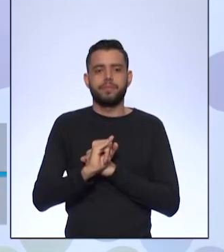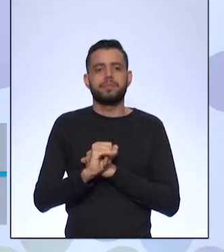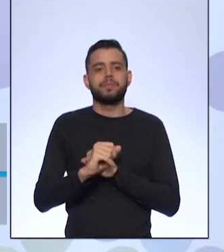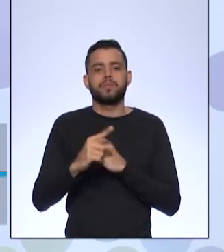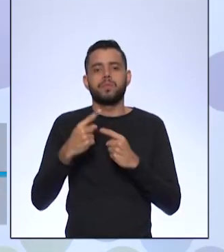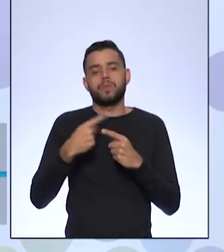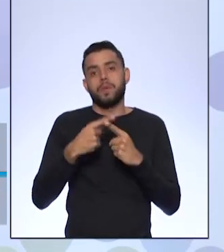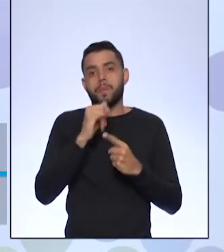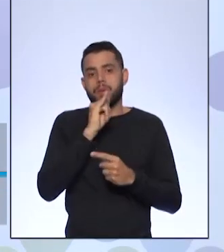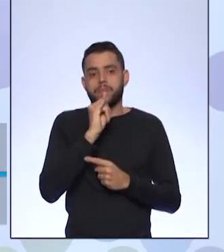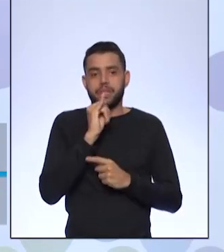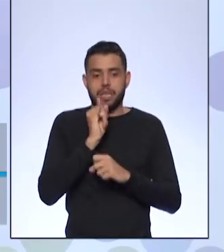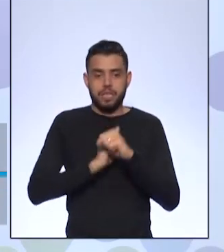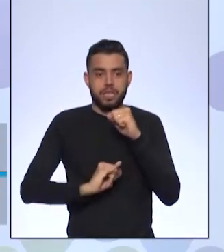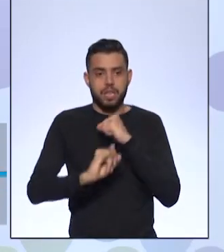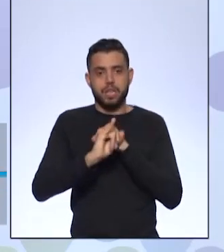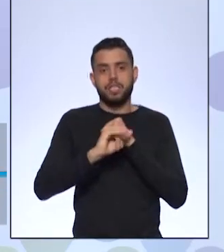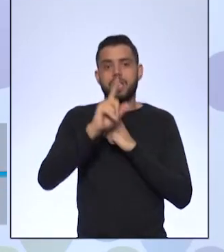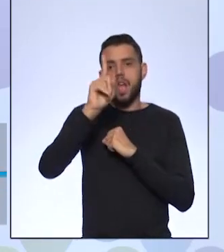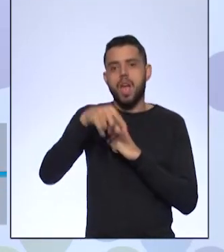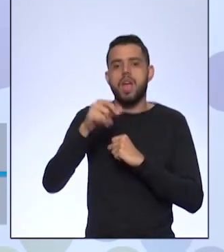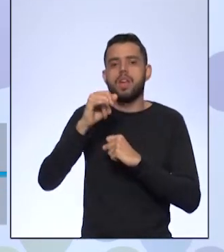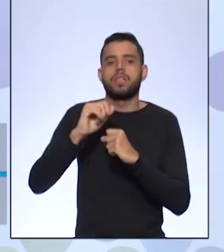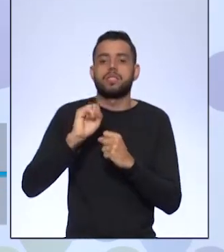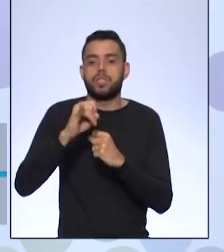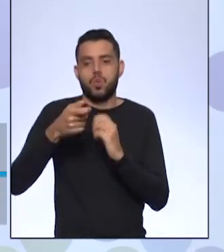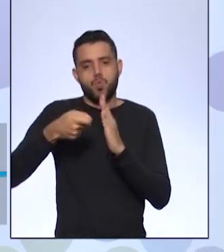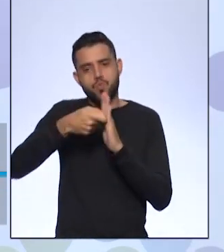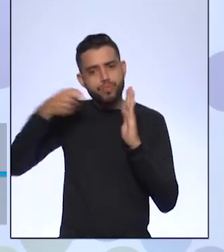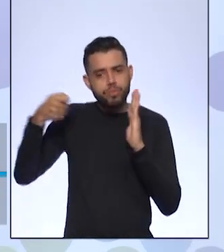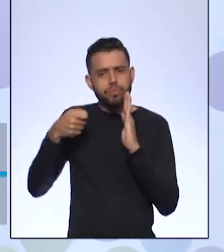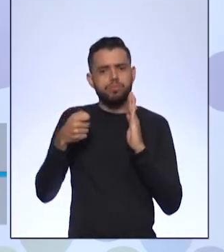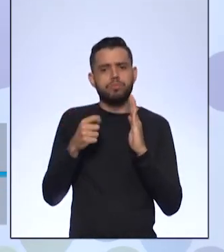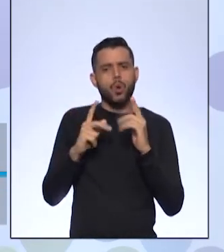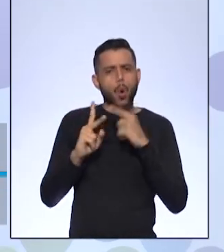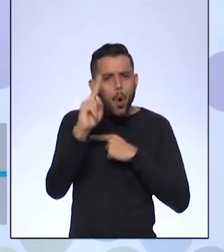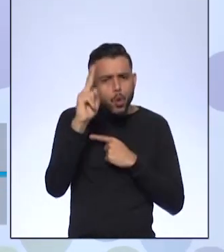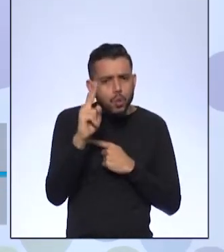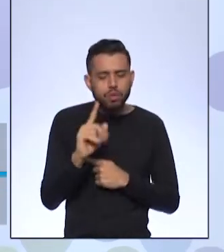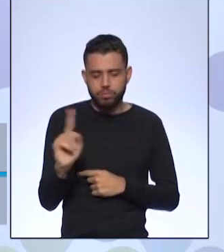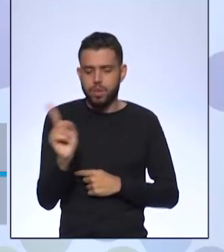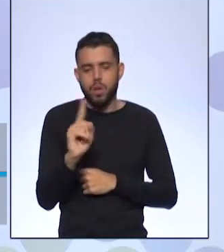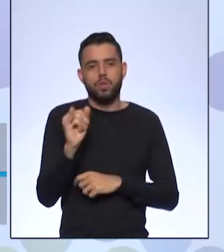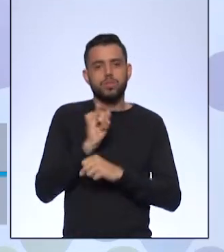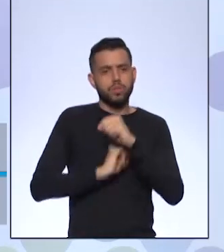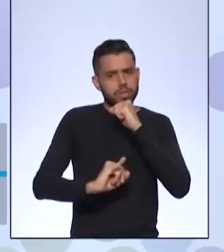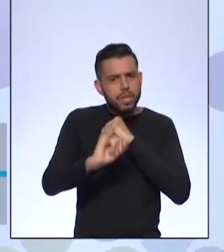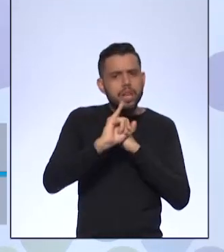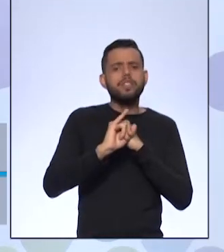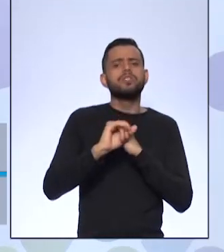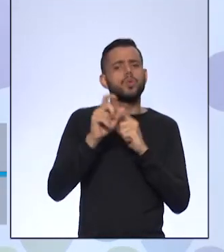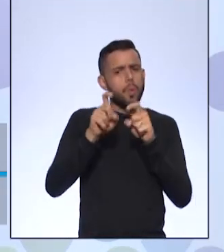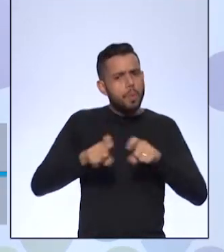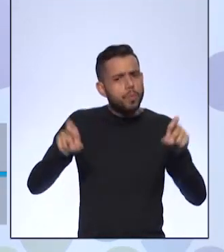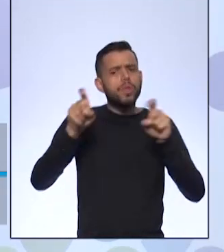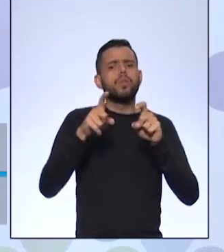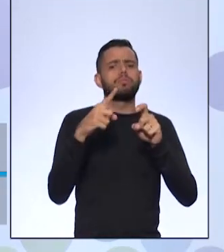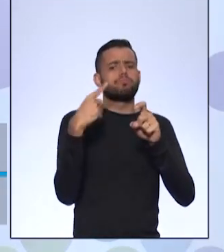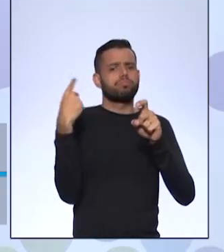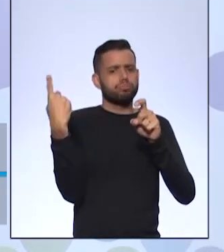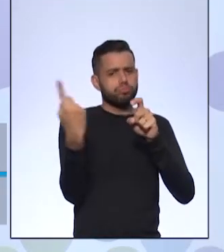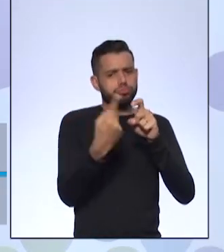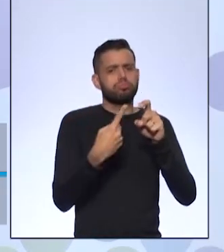que a gente fale, não, a internet é um navegador, eu tirei o navegador, saiu, não. A sua rede de internet está rodando no seu computador, os dados estão